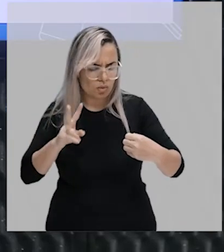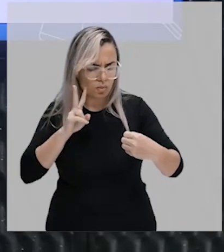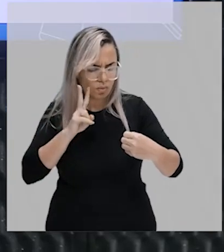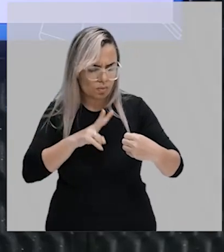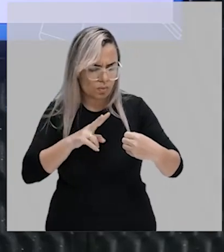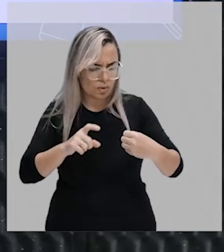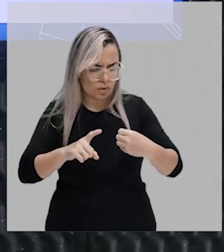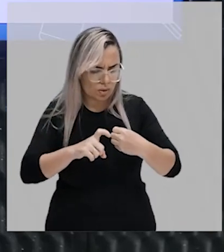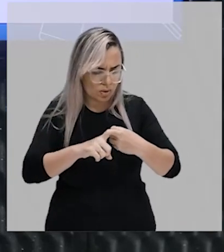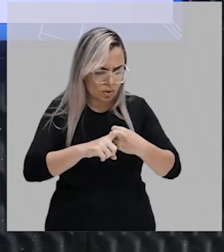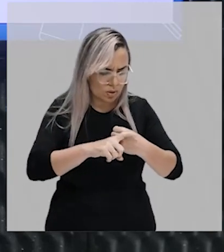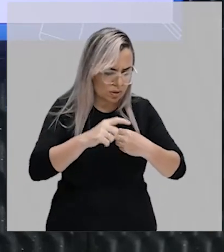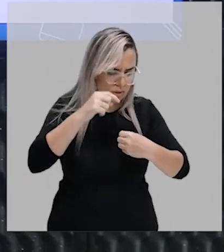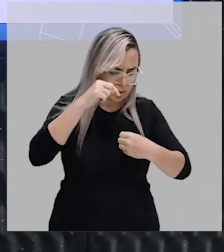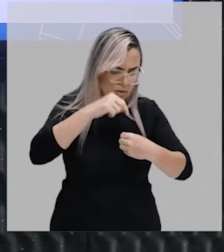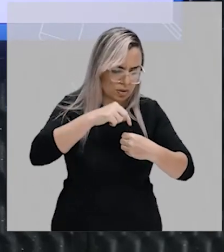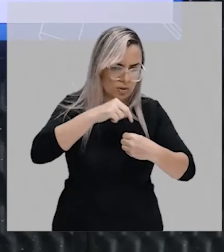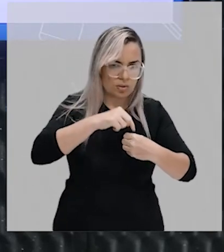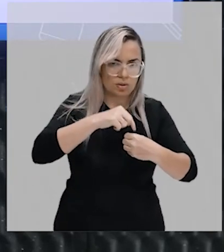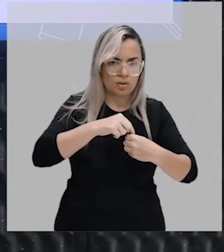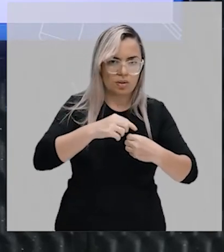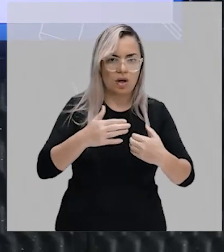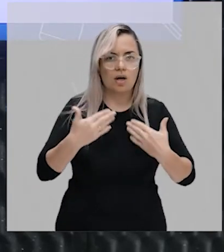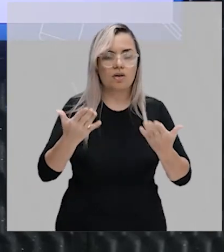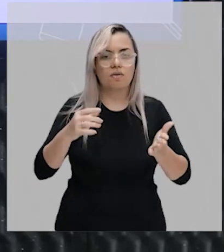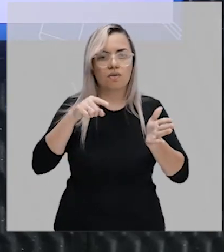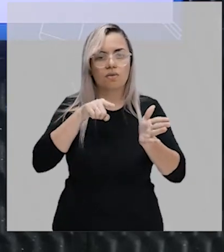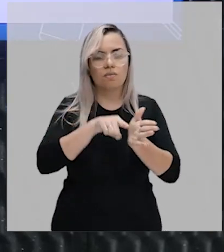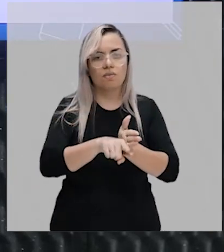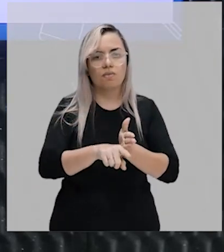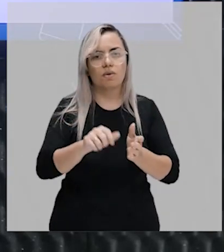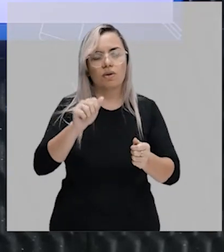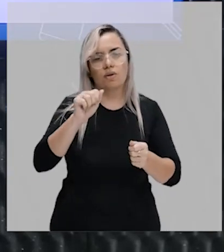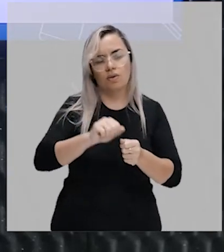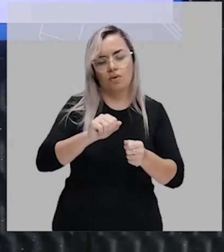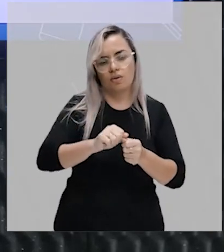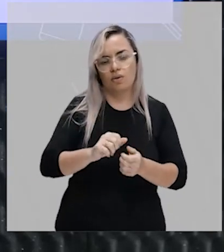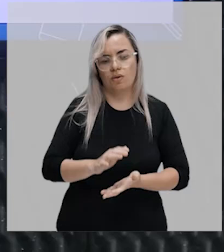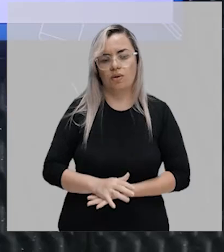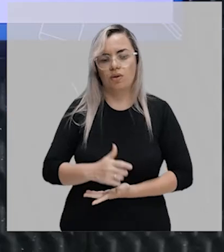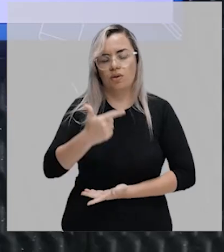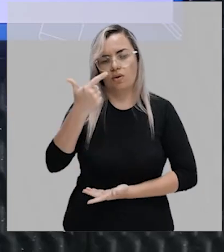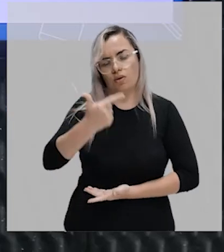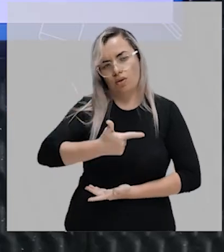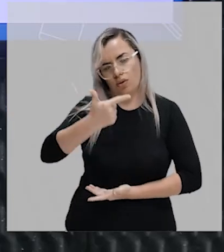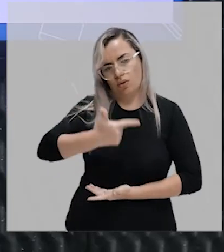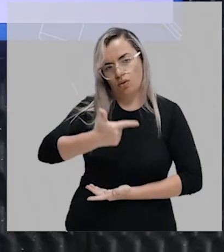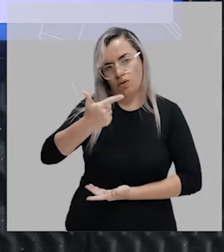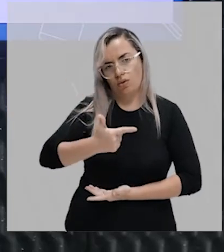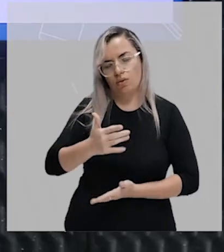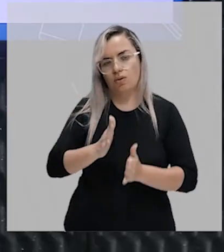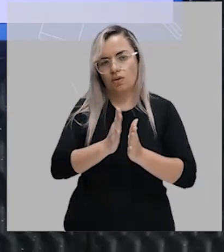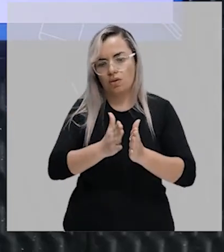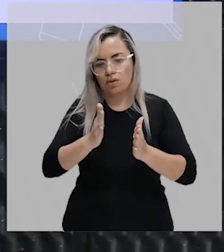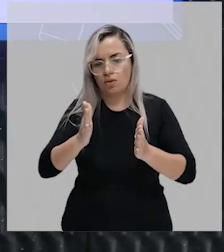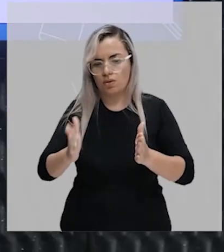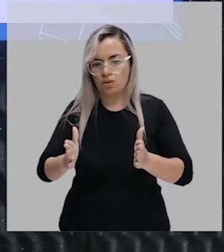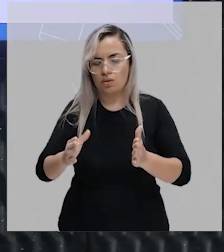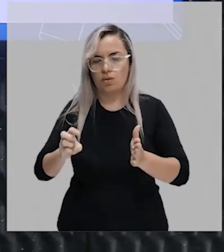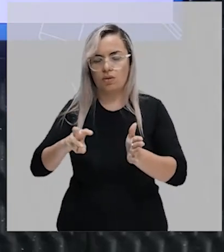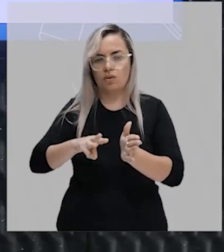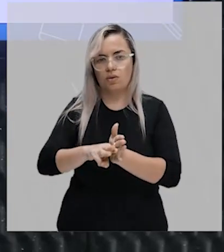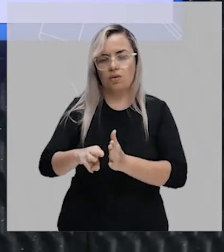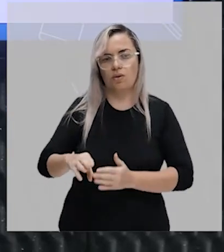ele, de cara, ele fez uma pergunta, que esse é o segundo passo do método científico, que é